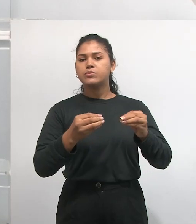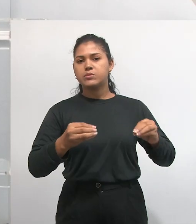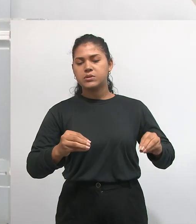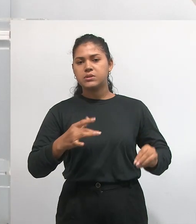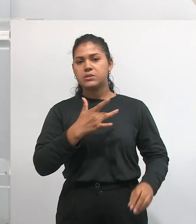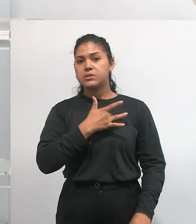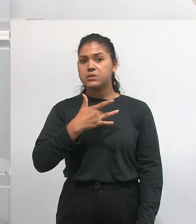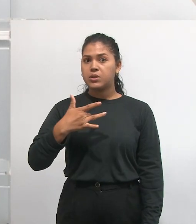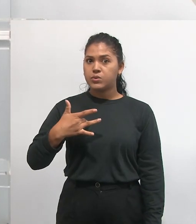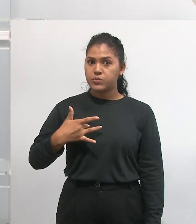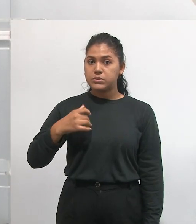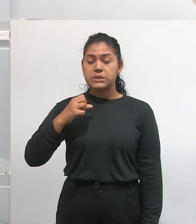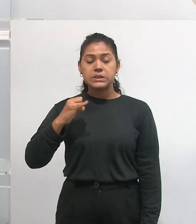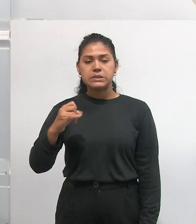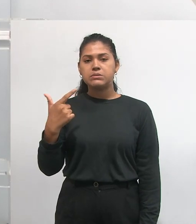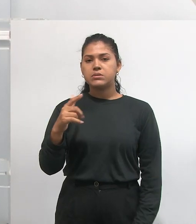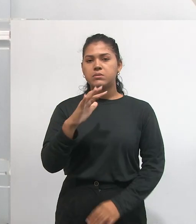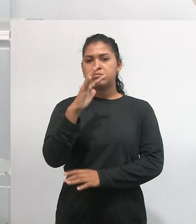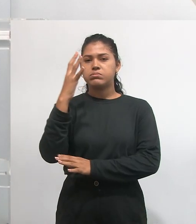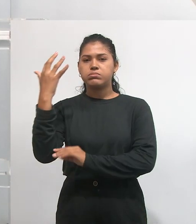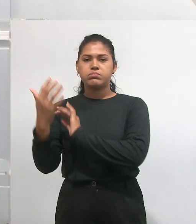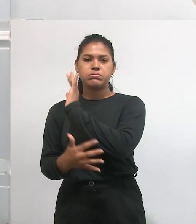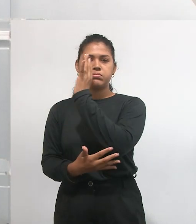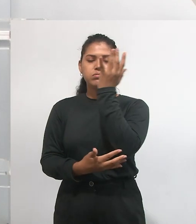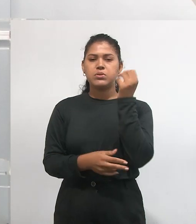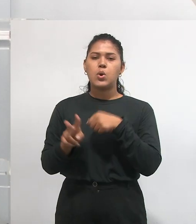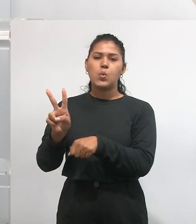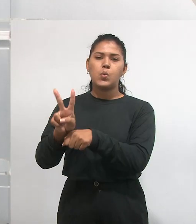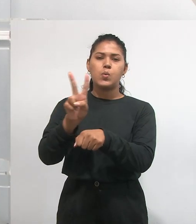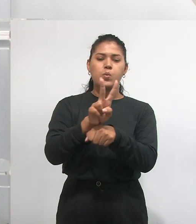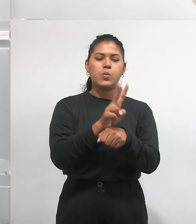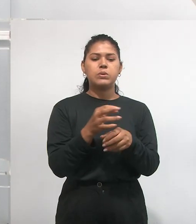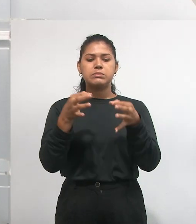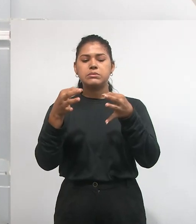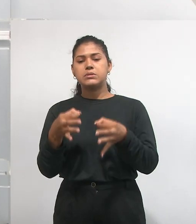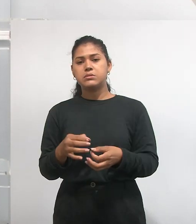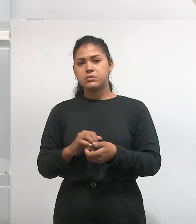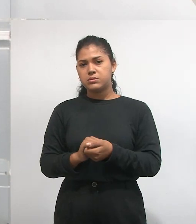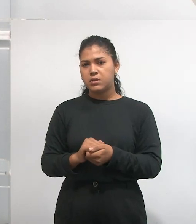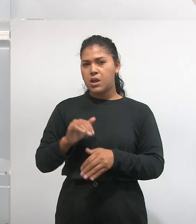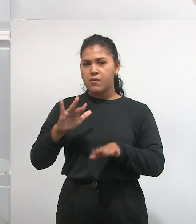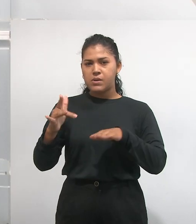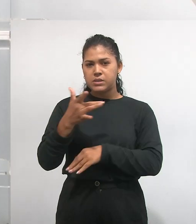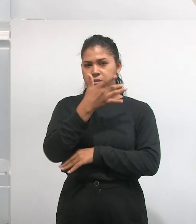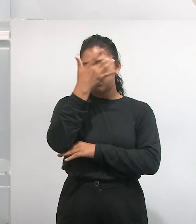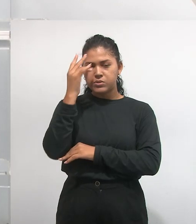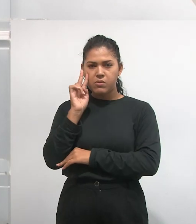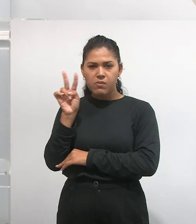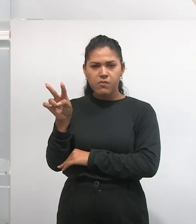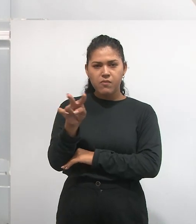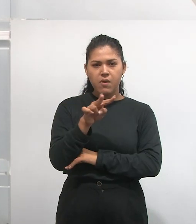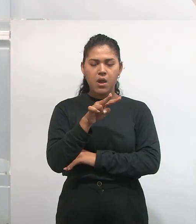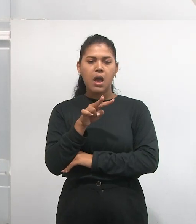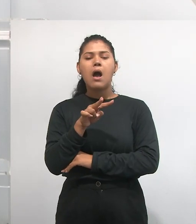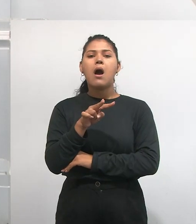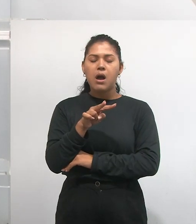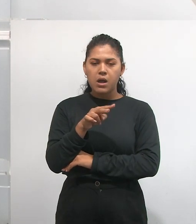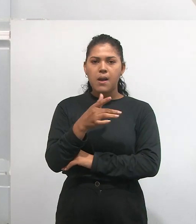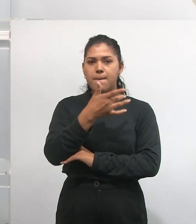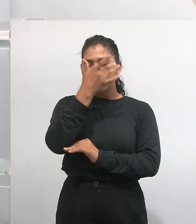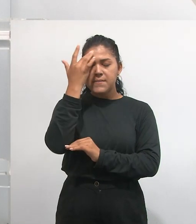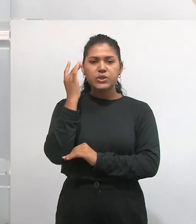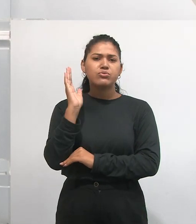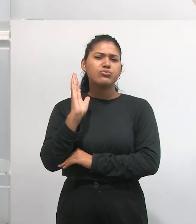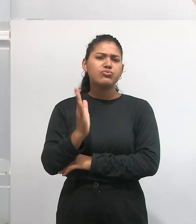e de equilíbrio do nosso meio ambiente. Às vezes essas pessoas que eu mostrei para vocês aqui, nessas imagens,